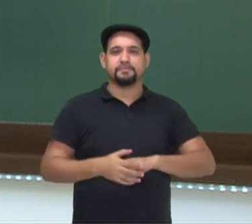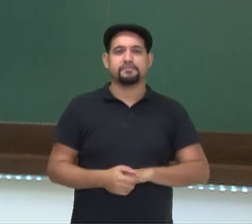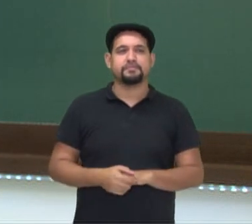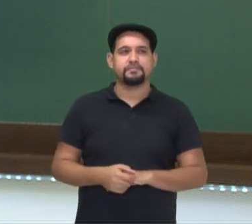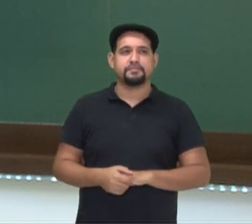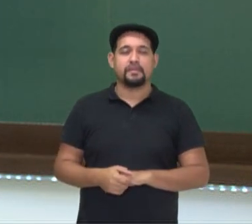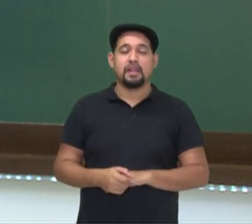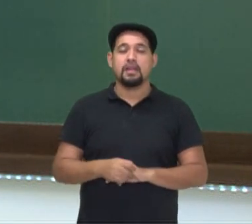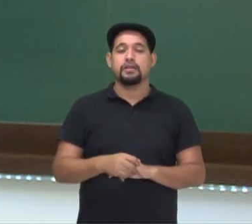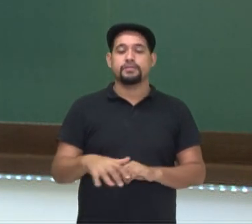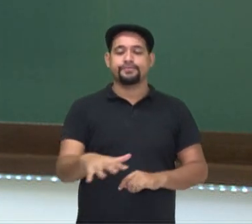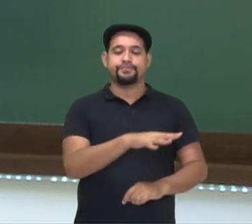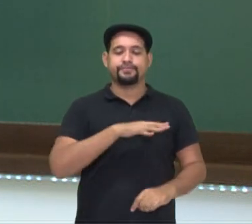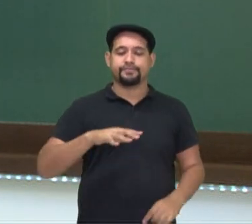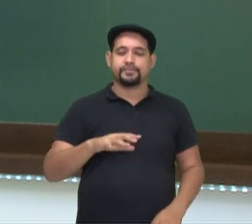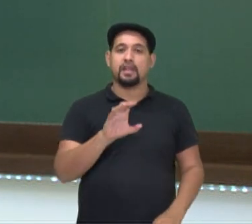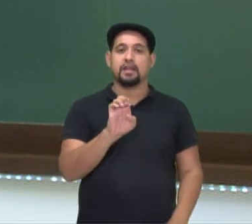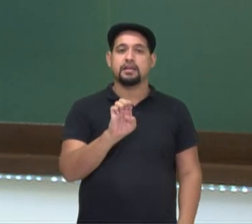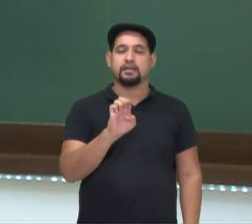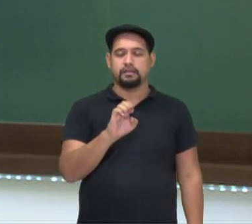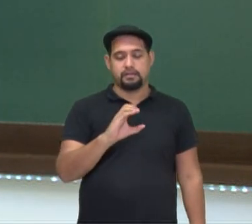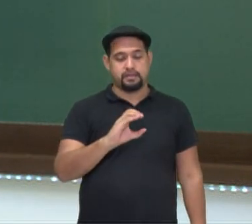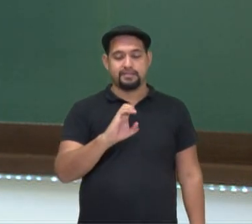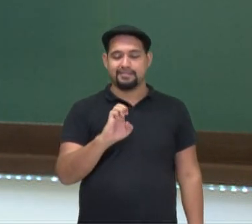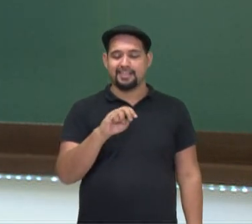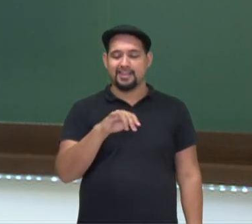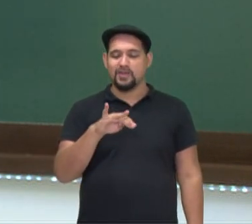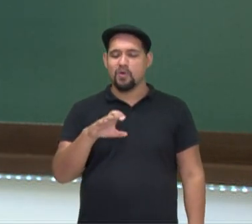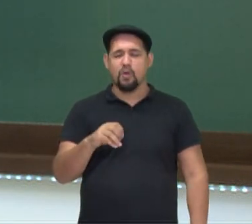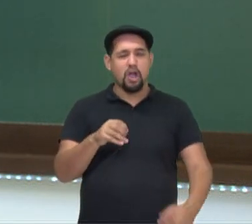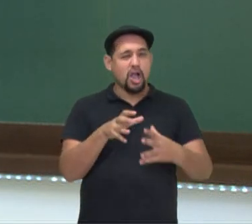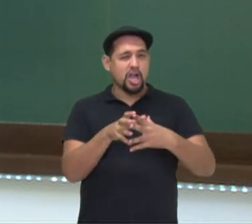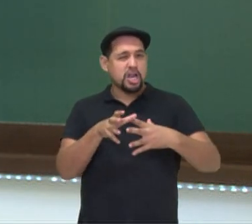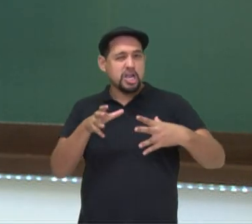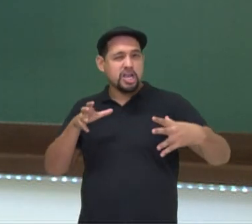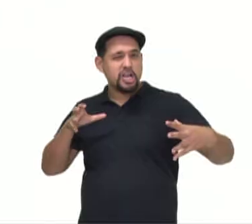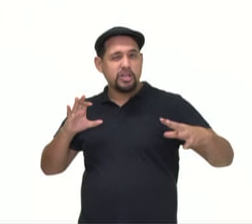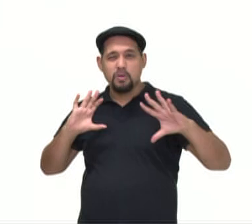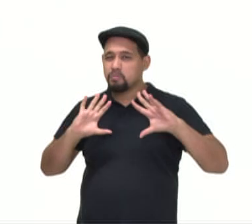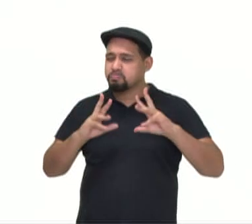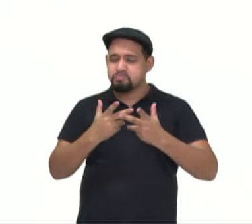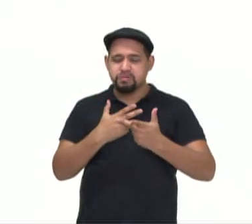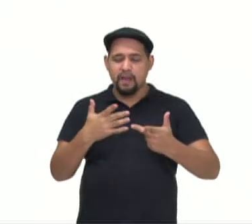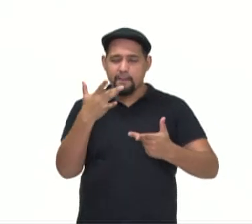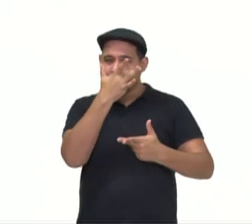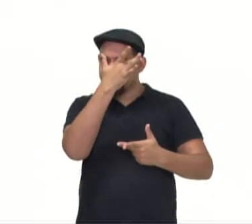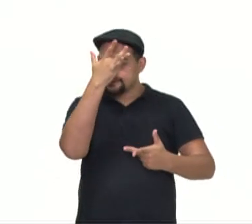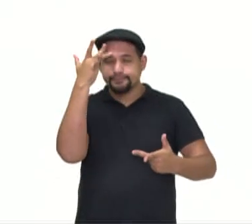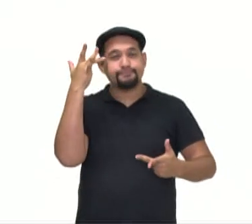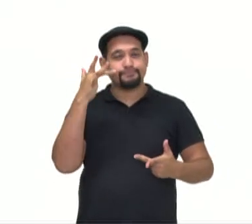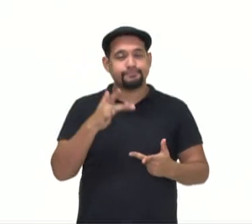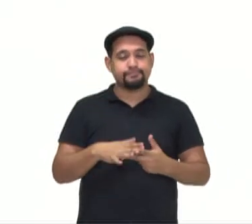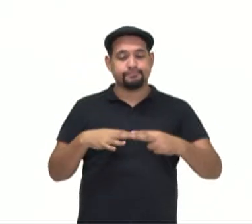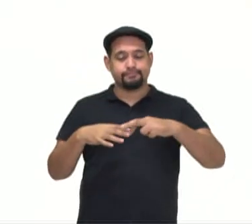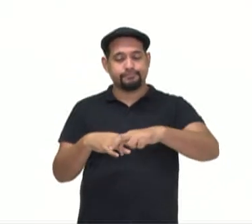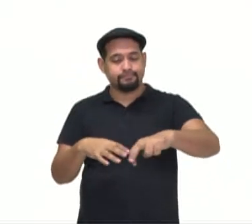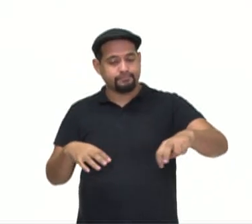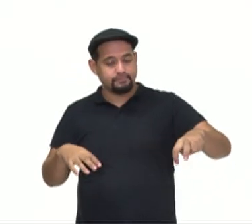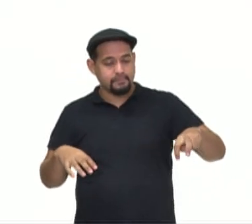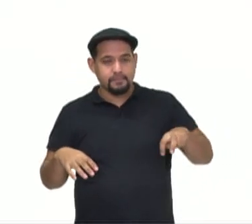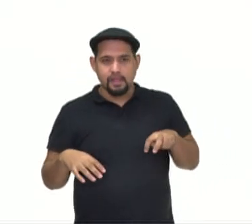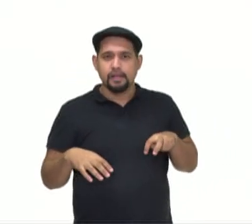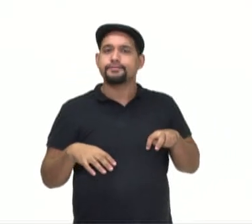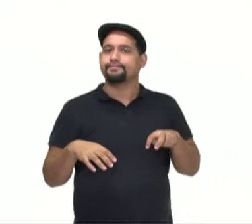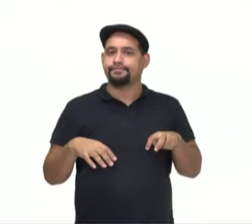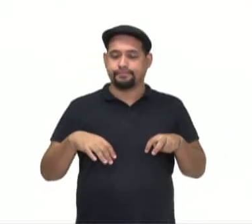Espaço cênico, Então, como a professora falou, grandioso, Cabia muitas pessoas ali. Formato de arena, ou seja, a plateia